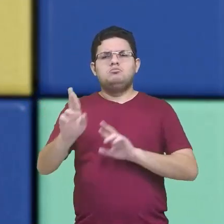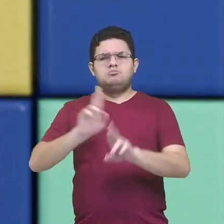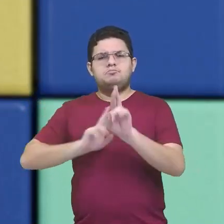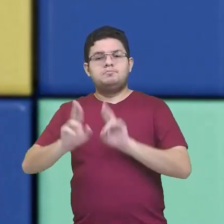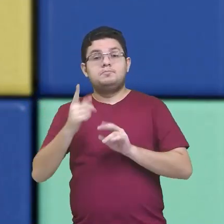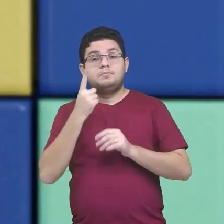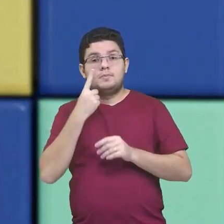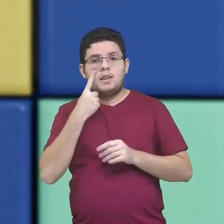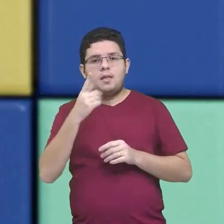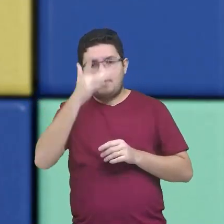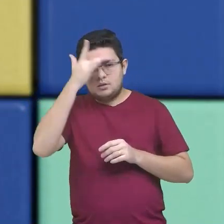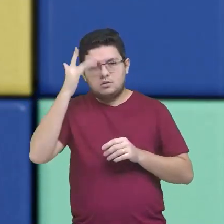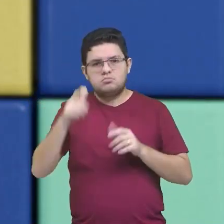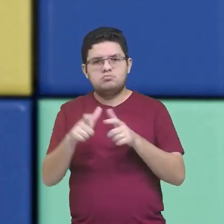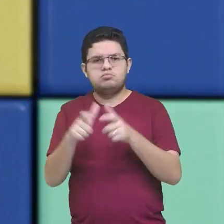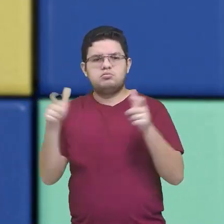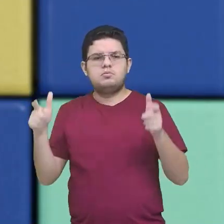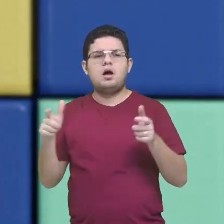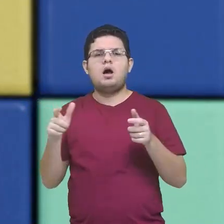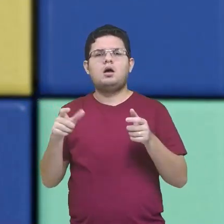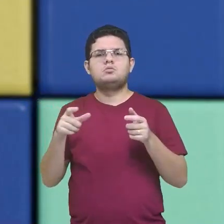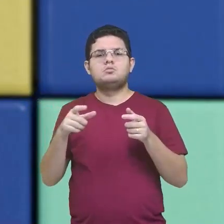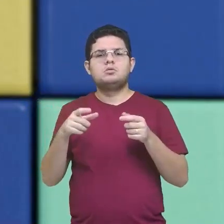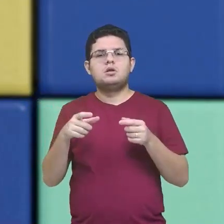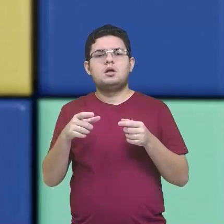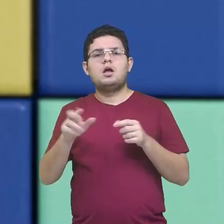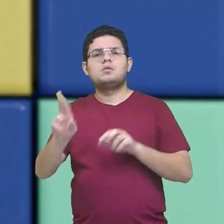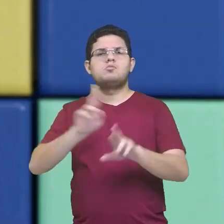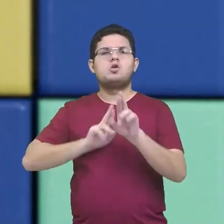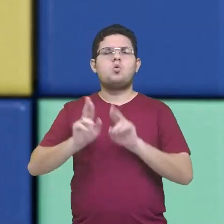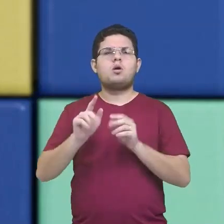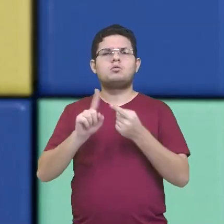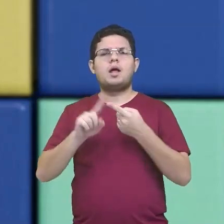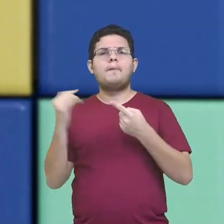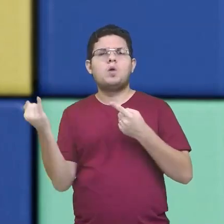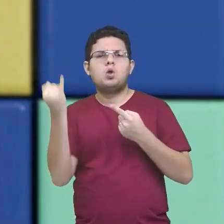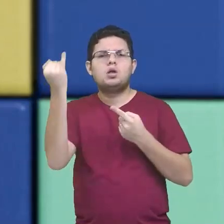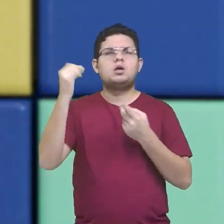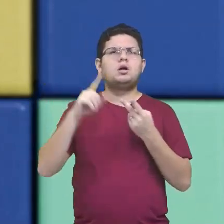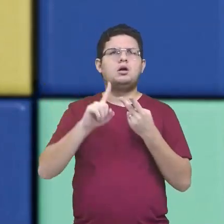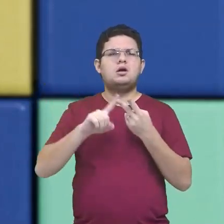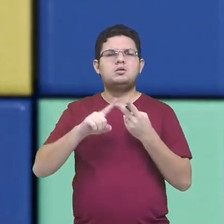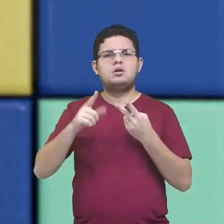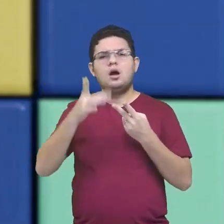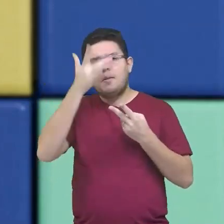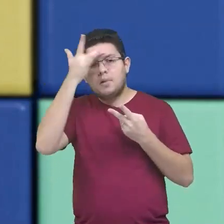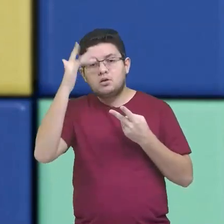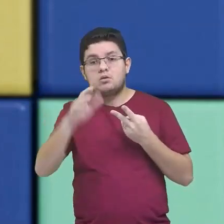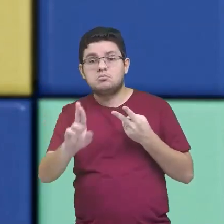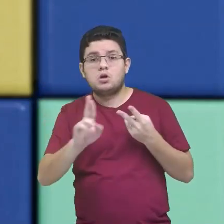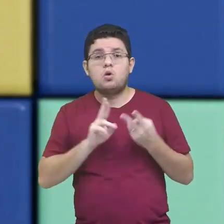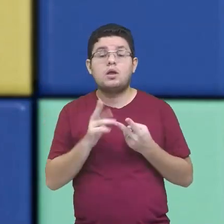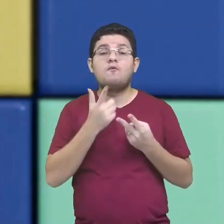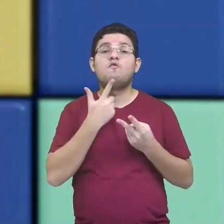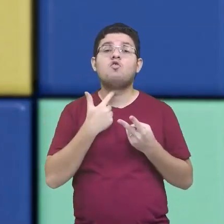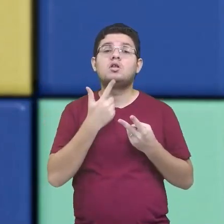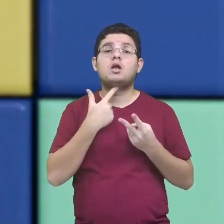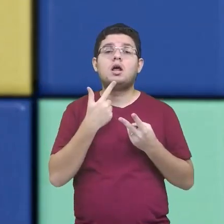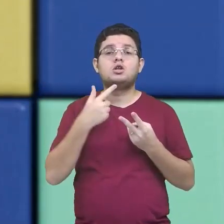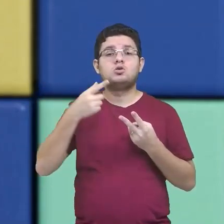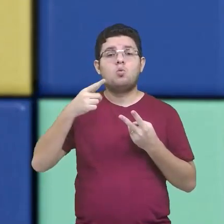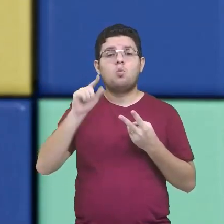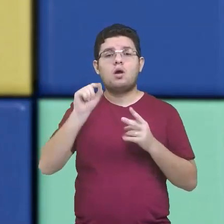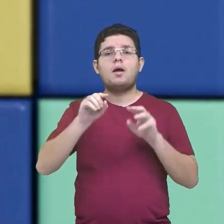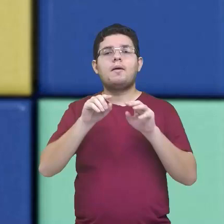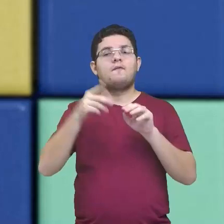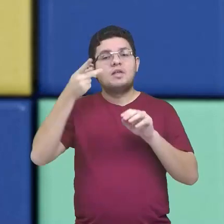Olha só, são de extrema importância, tem gente comentando aí que tem vontade de ir nos museus dos Estados Unidos,